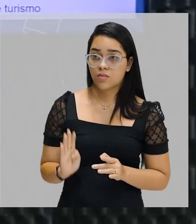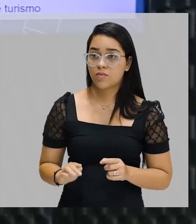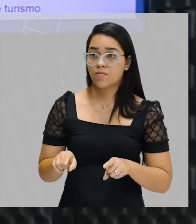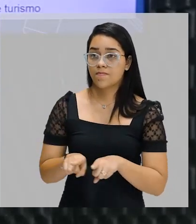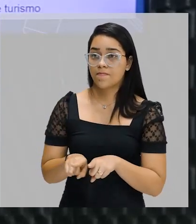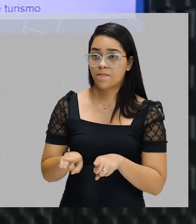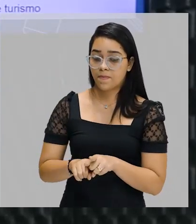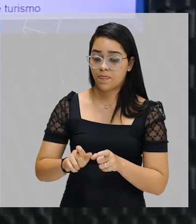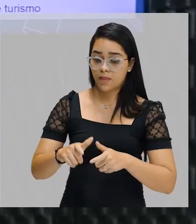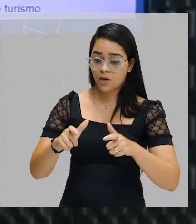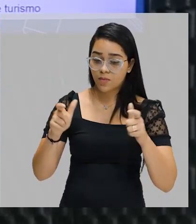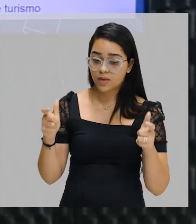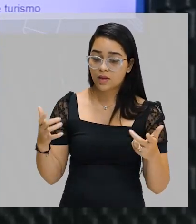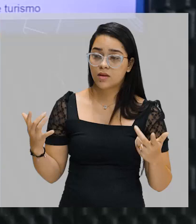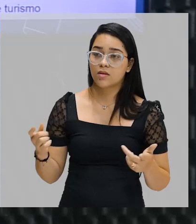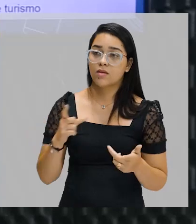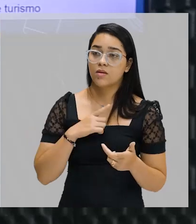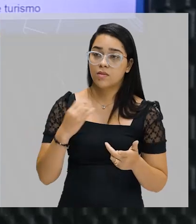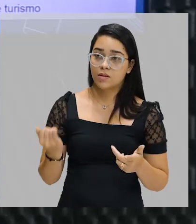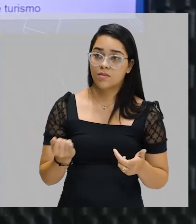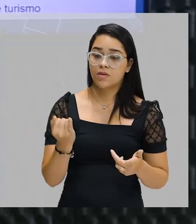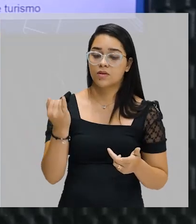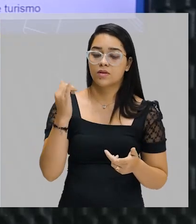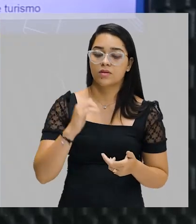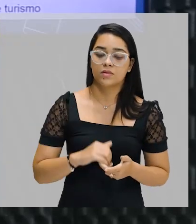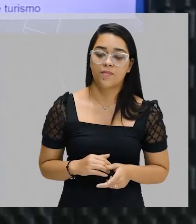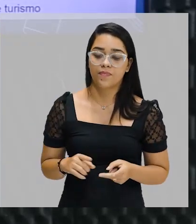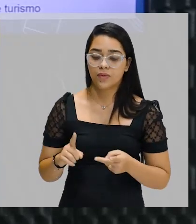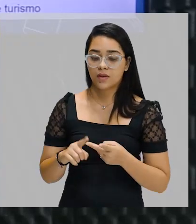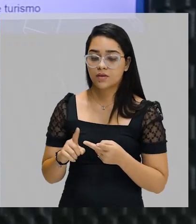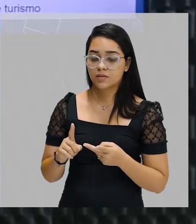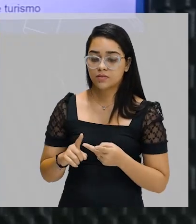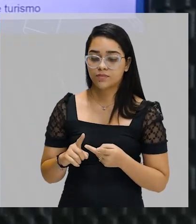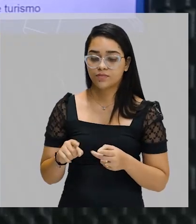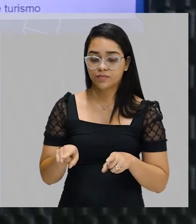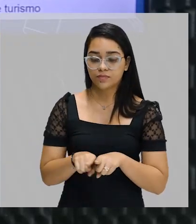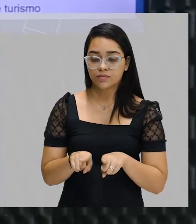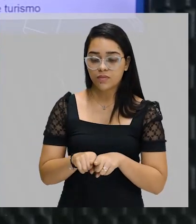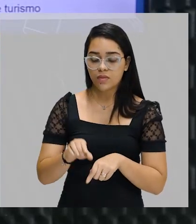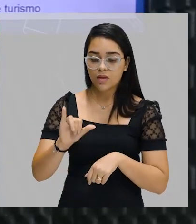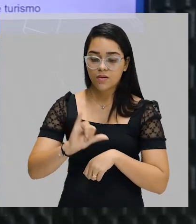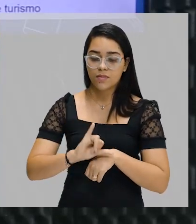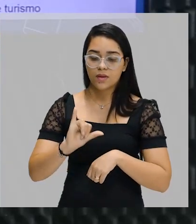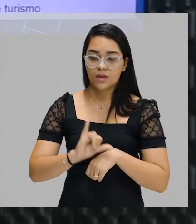a tendência é aumentar. Então tem uma importância muito grande. Temos também o escoamento de minério de